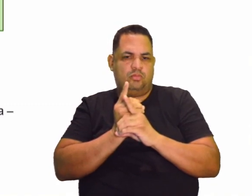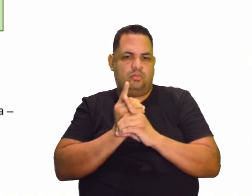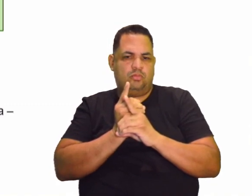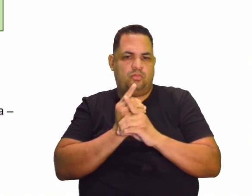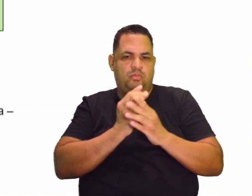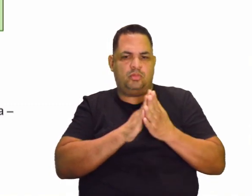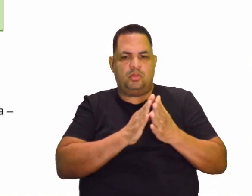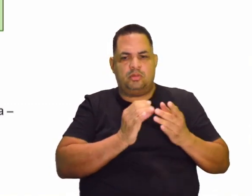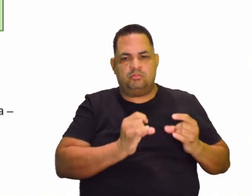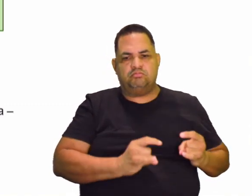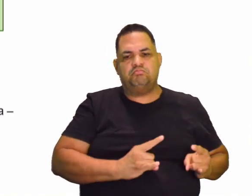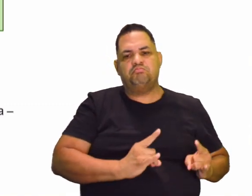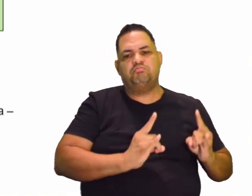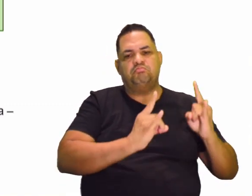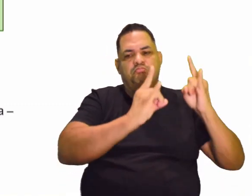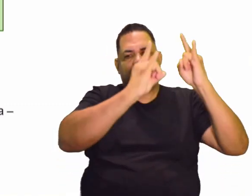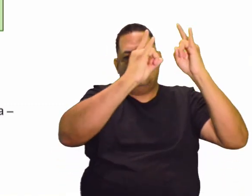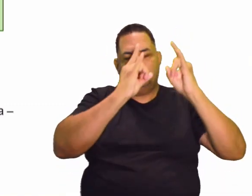prédios, né? Muitas